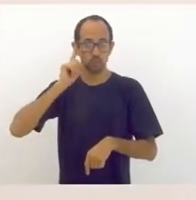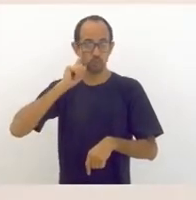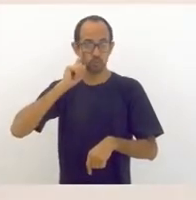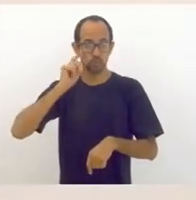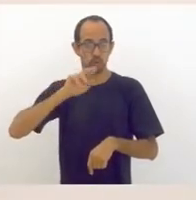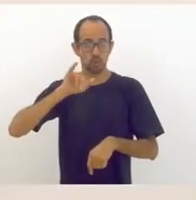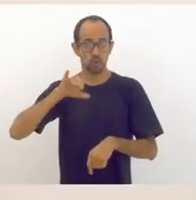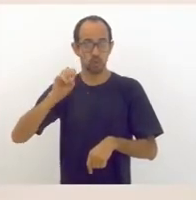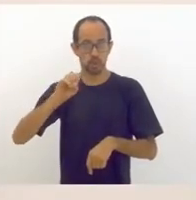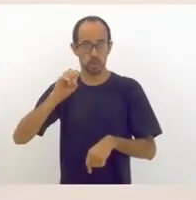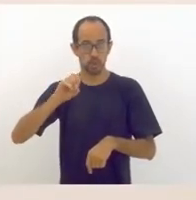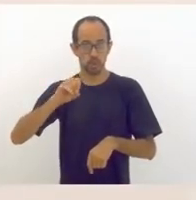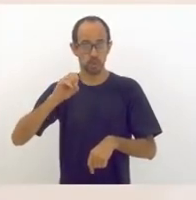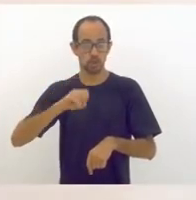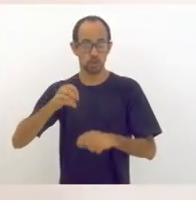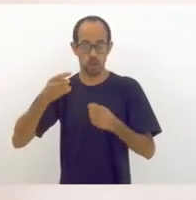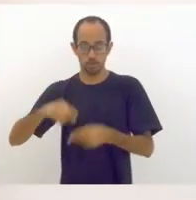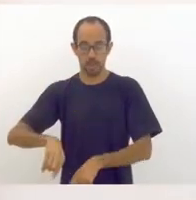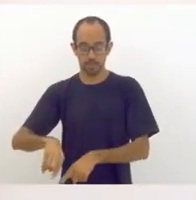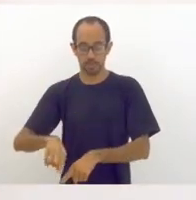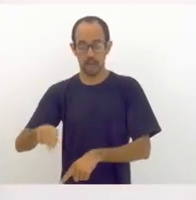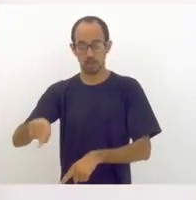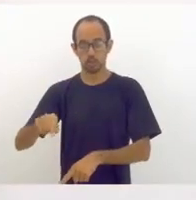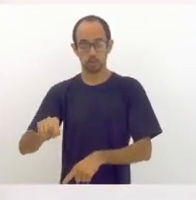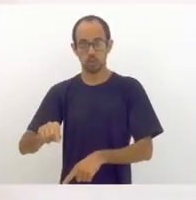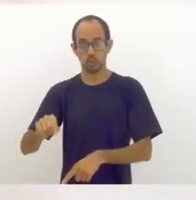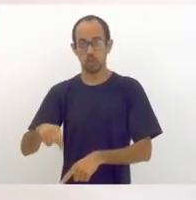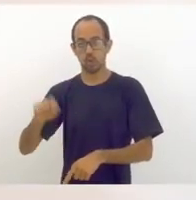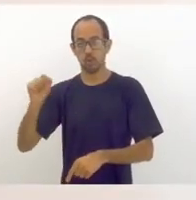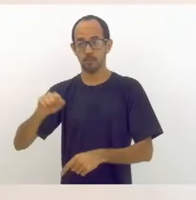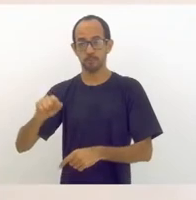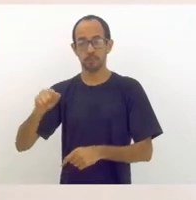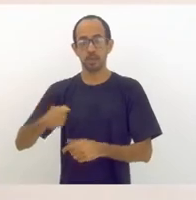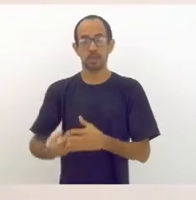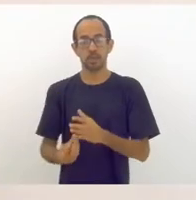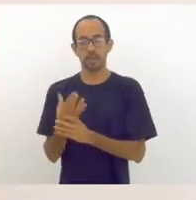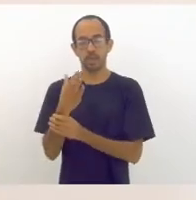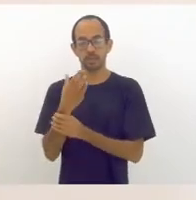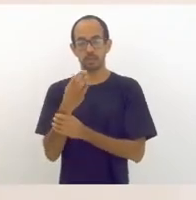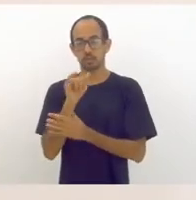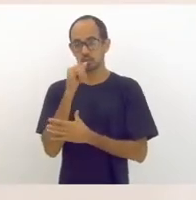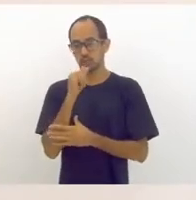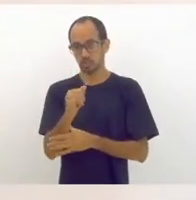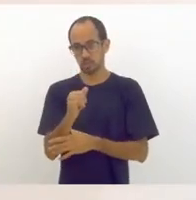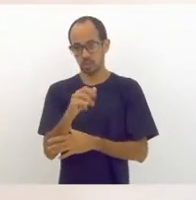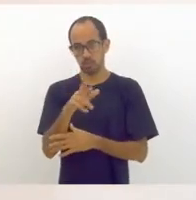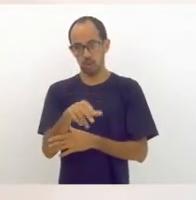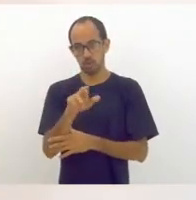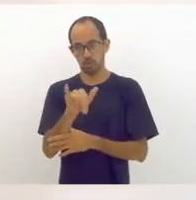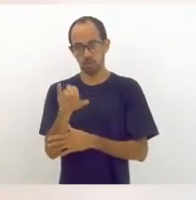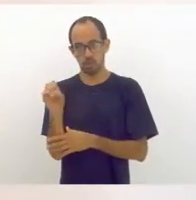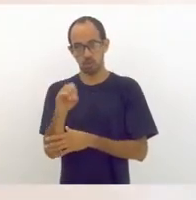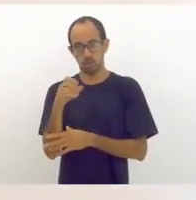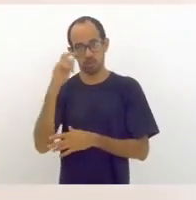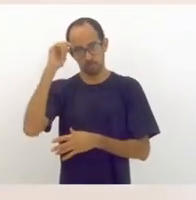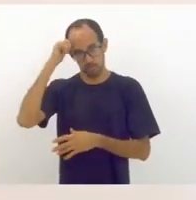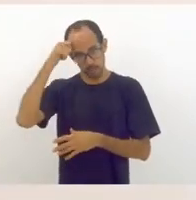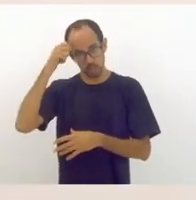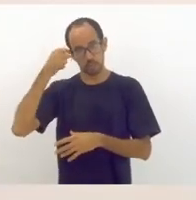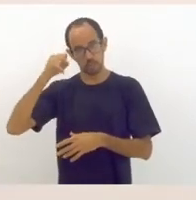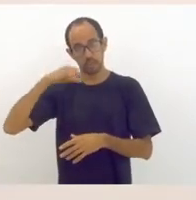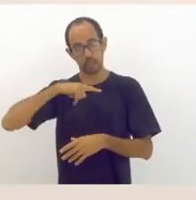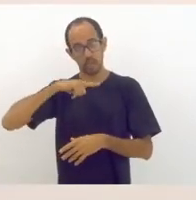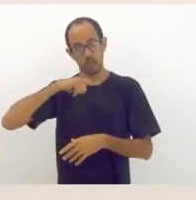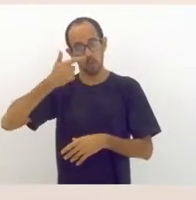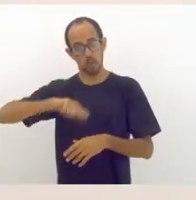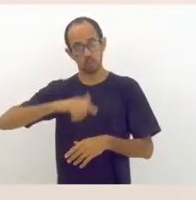ser ameaçado com hidrelétricas, por exemplo, em suas subsidiárias, como do Rio Preto, que é um absurdo. Se tem outras energias, por que,